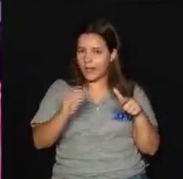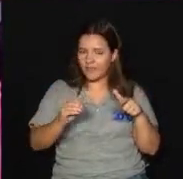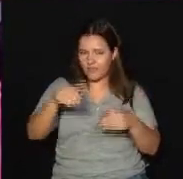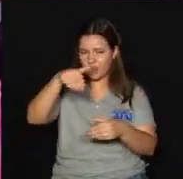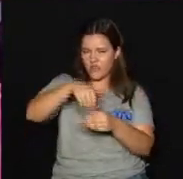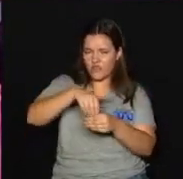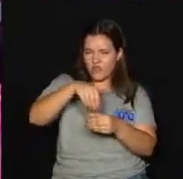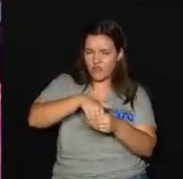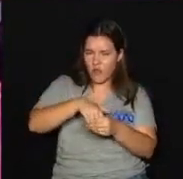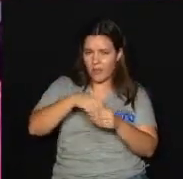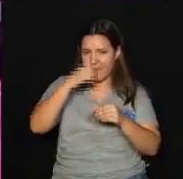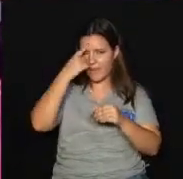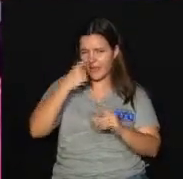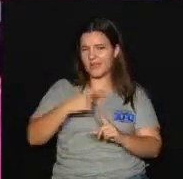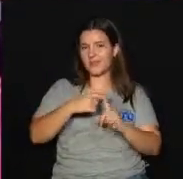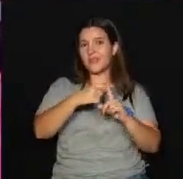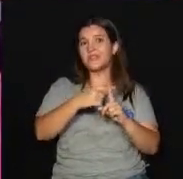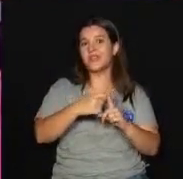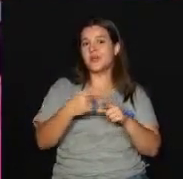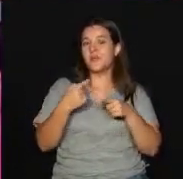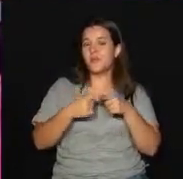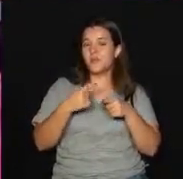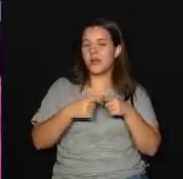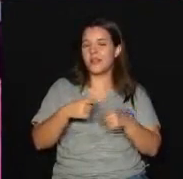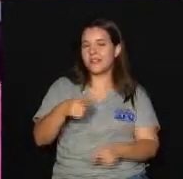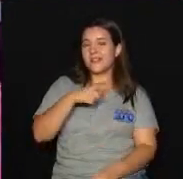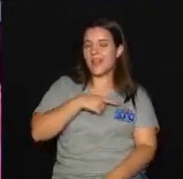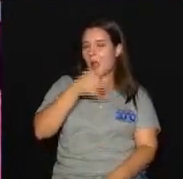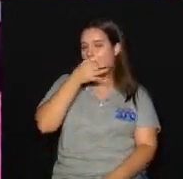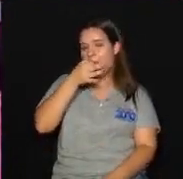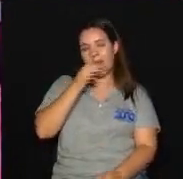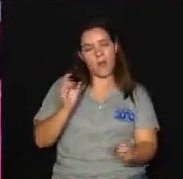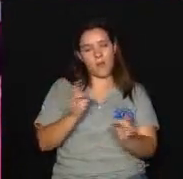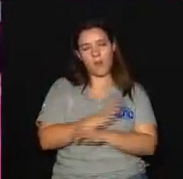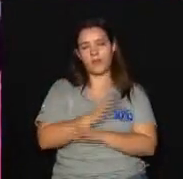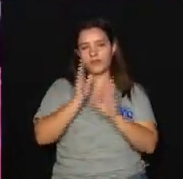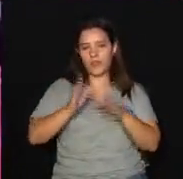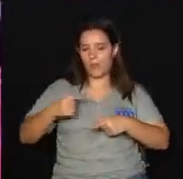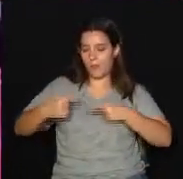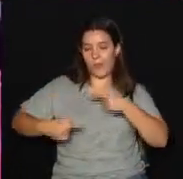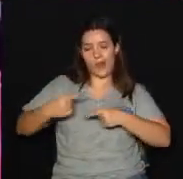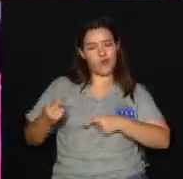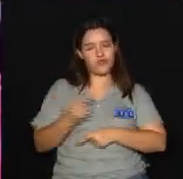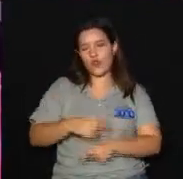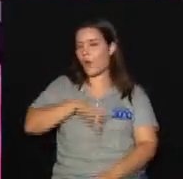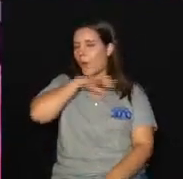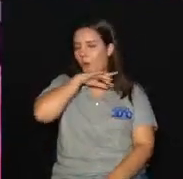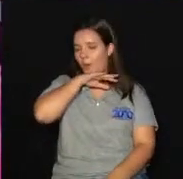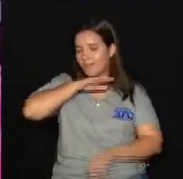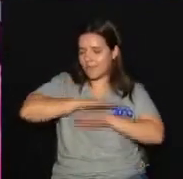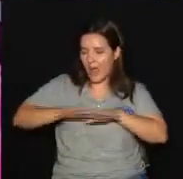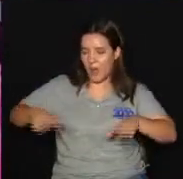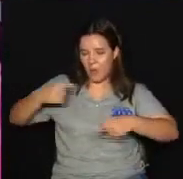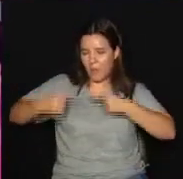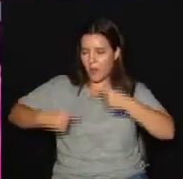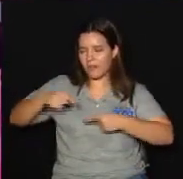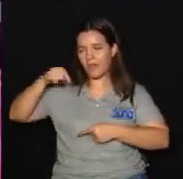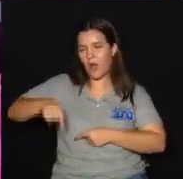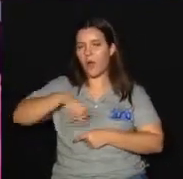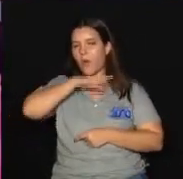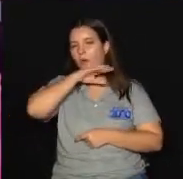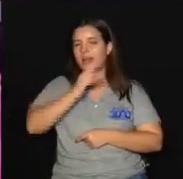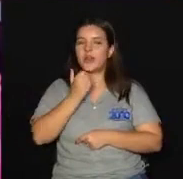voto positivo é que eles têm uma opinião formada de que nada vale, de que nada serve, de que nada presta, então não